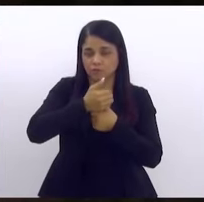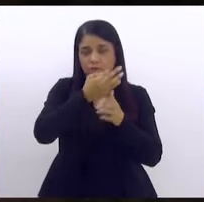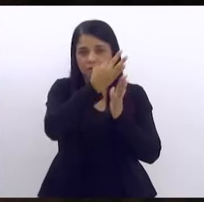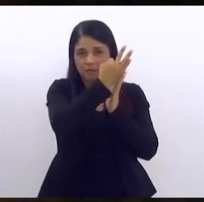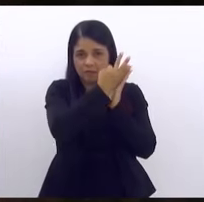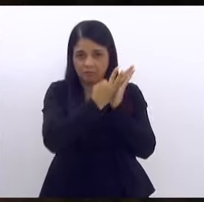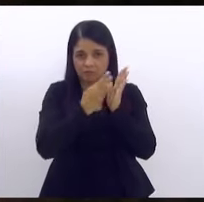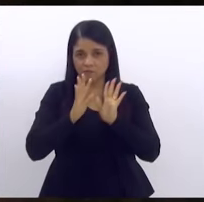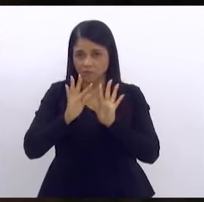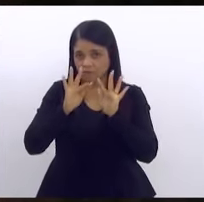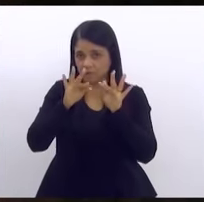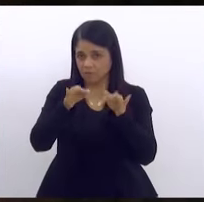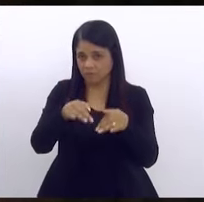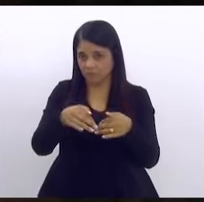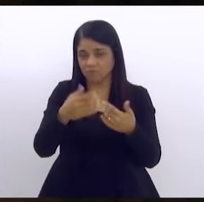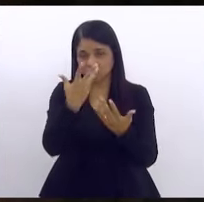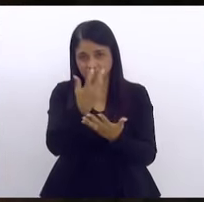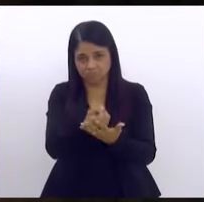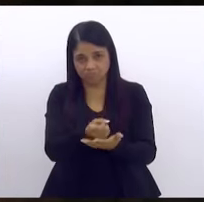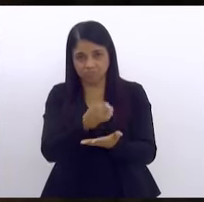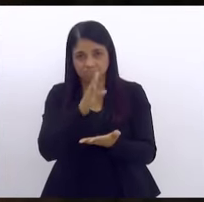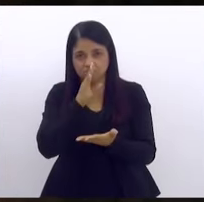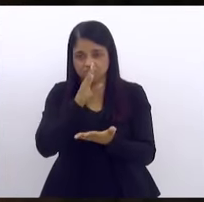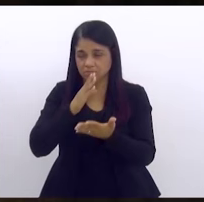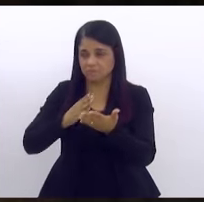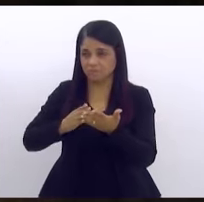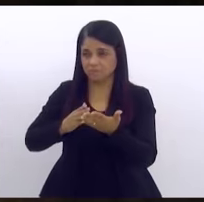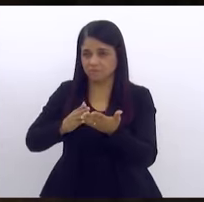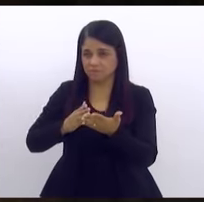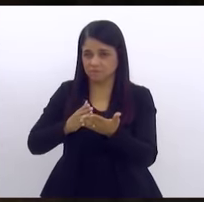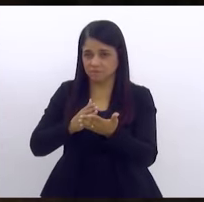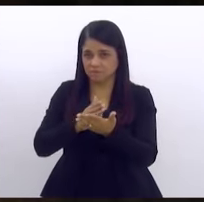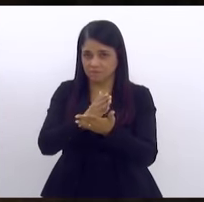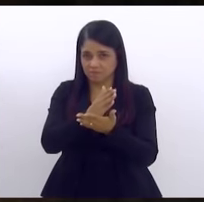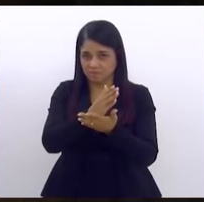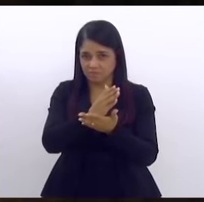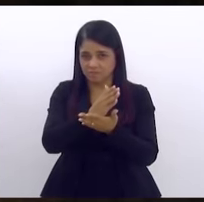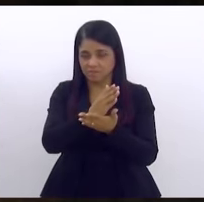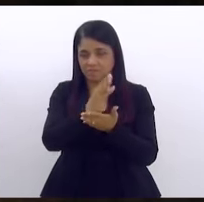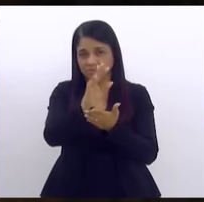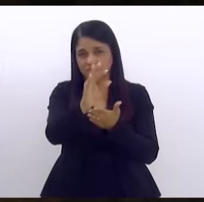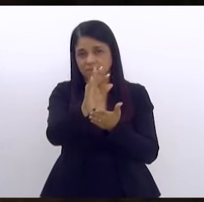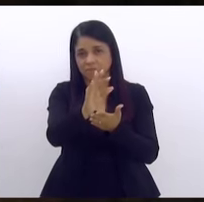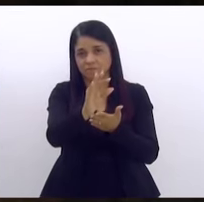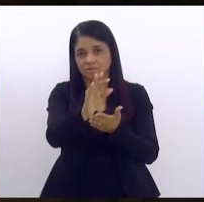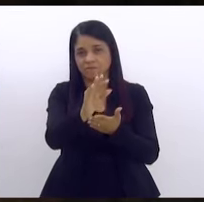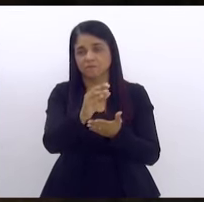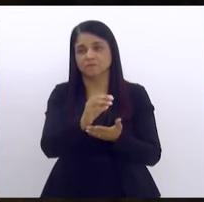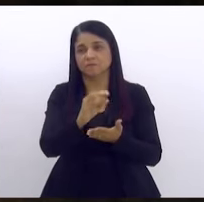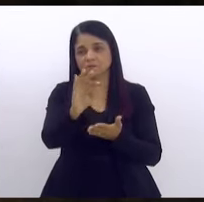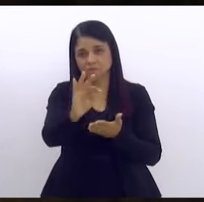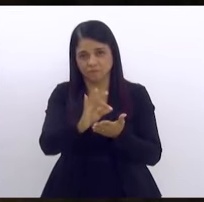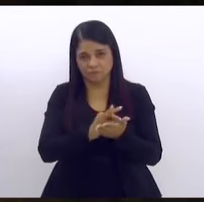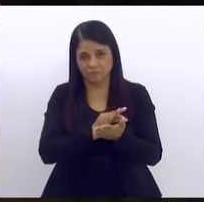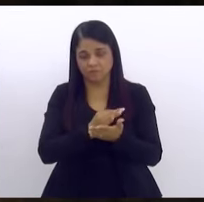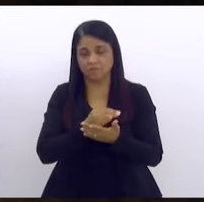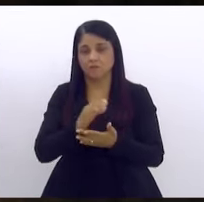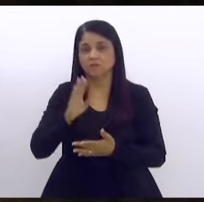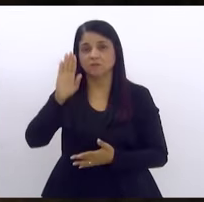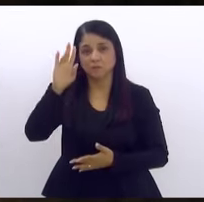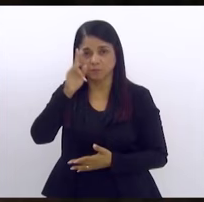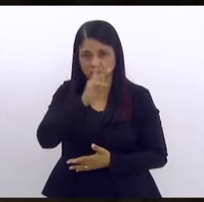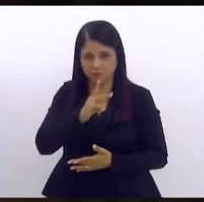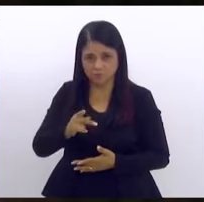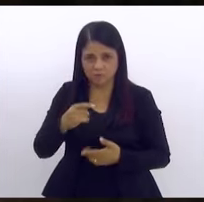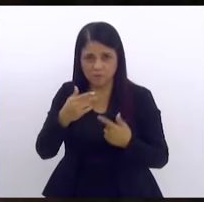final, senhores que aprovam, permaneçam como estão. Aprovado. Senhor presidente, vai outorga. É possível